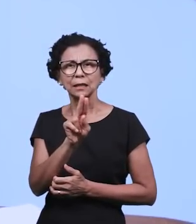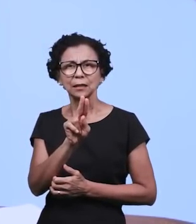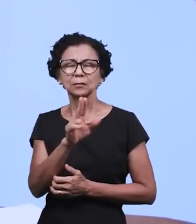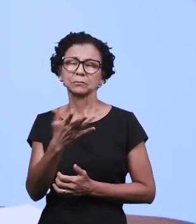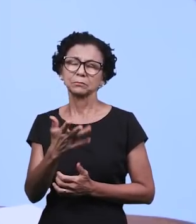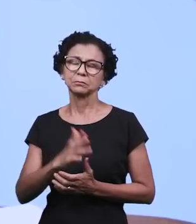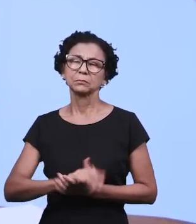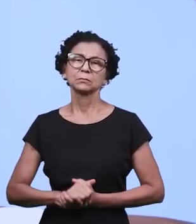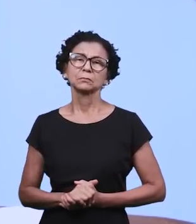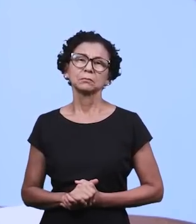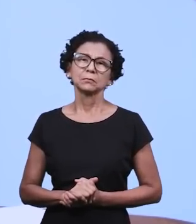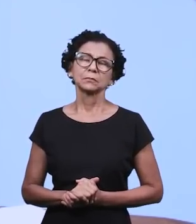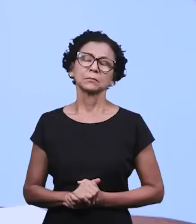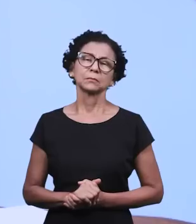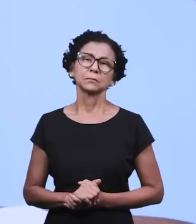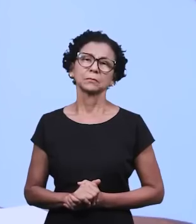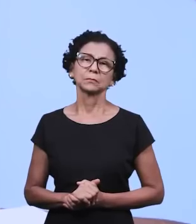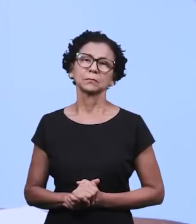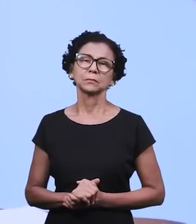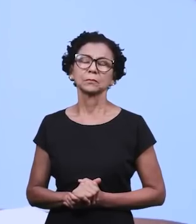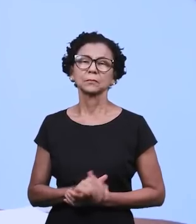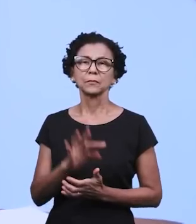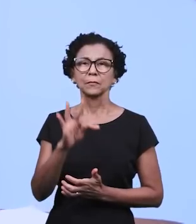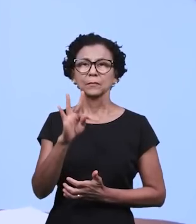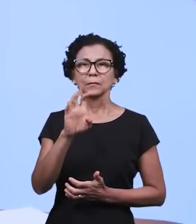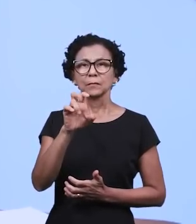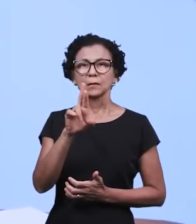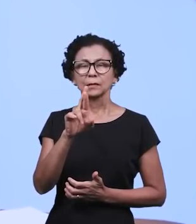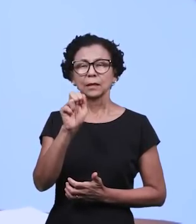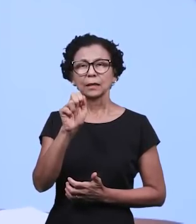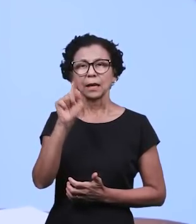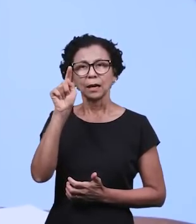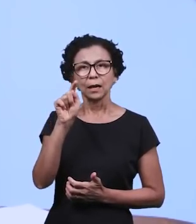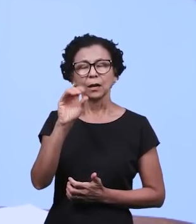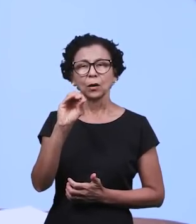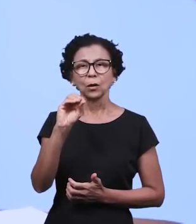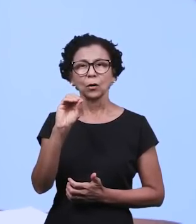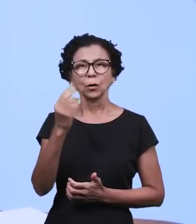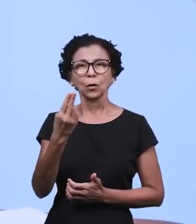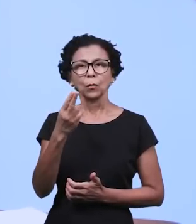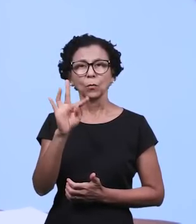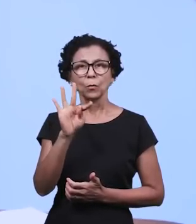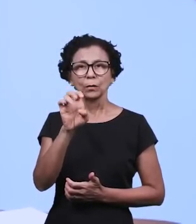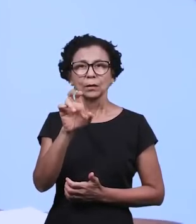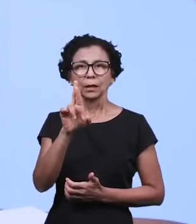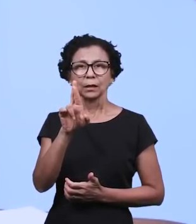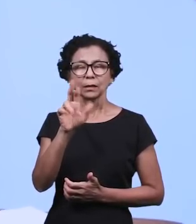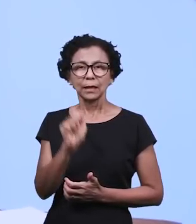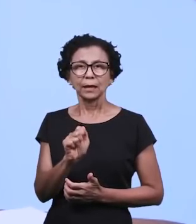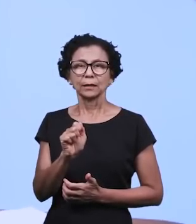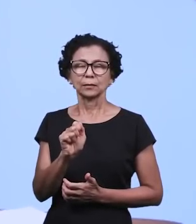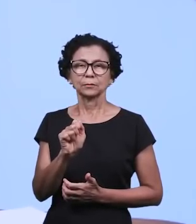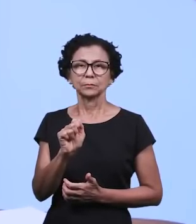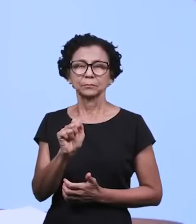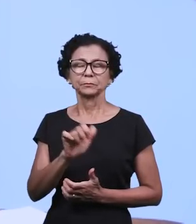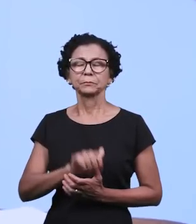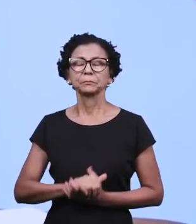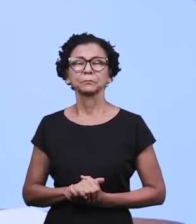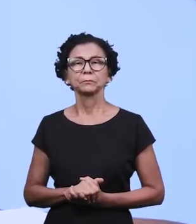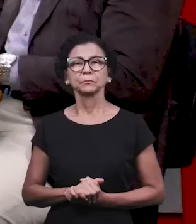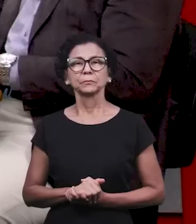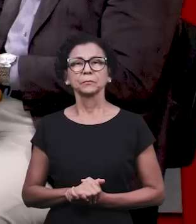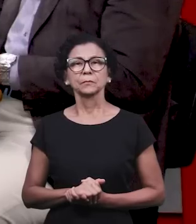irmãos, então, entrando agora na história e geografia bíblica, vamos lembrar que chama muita atenção